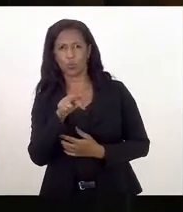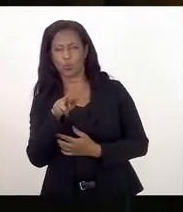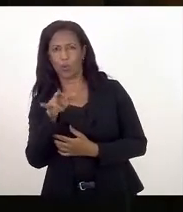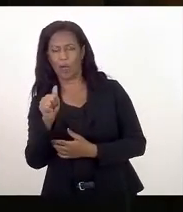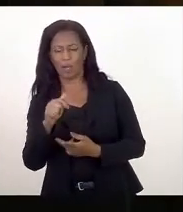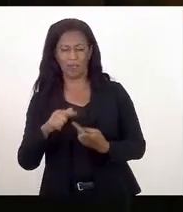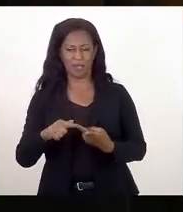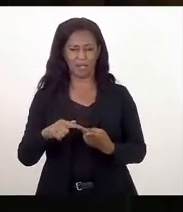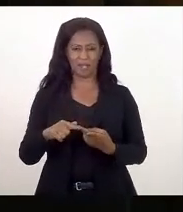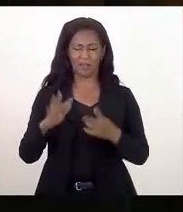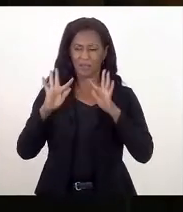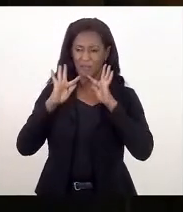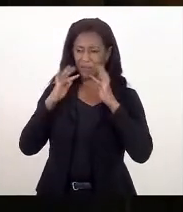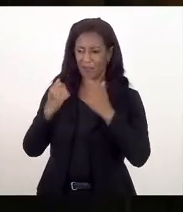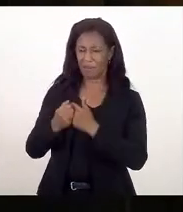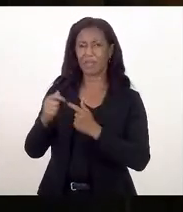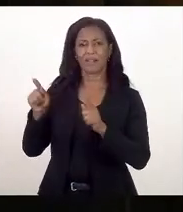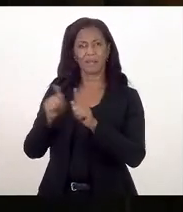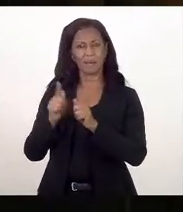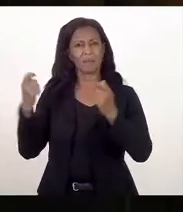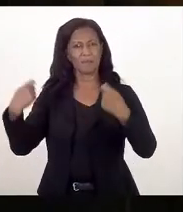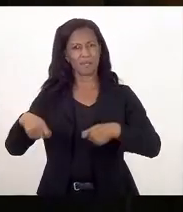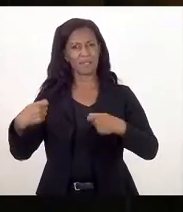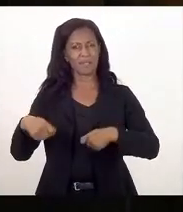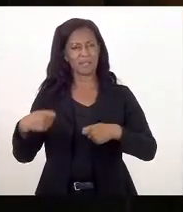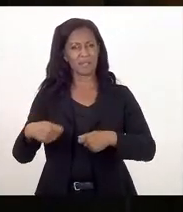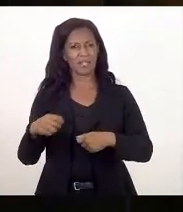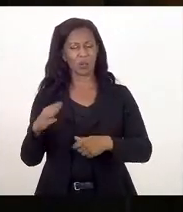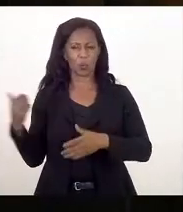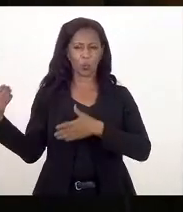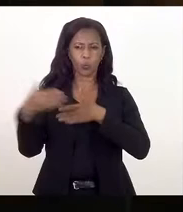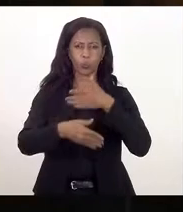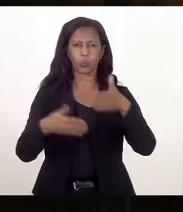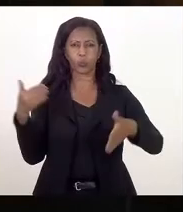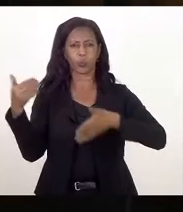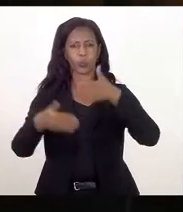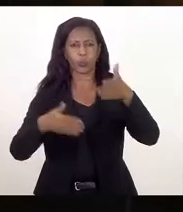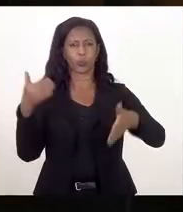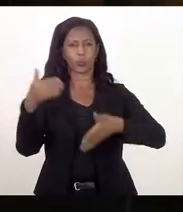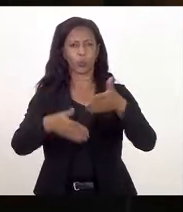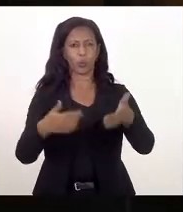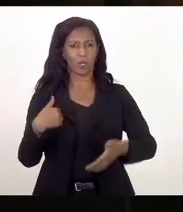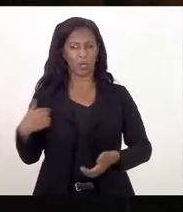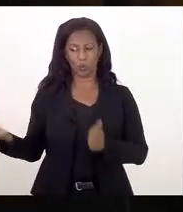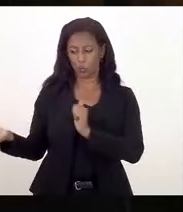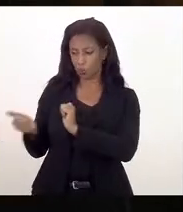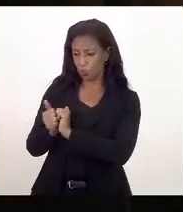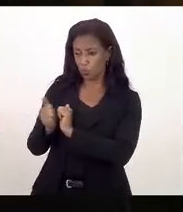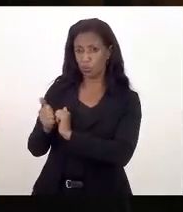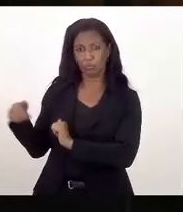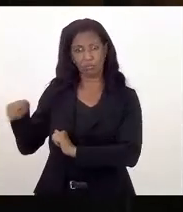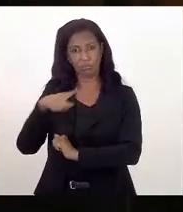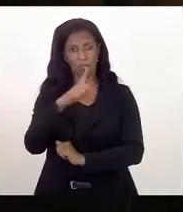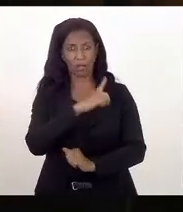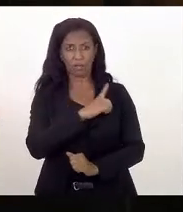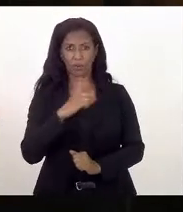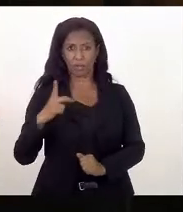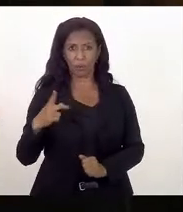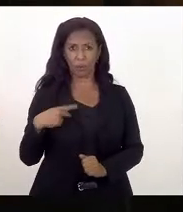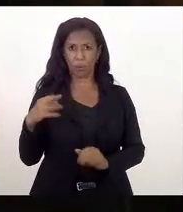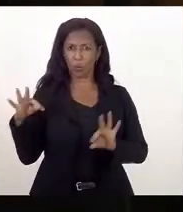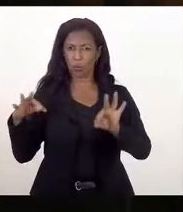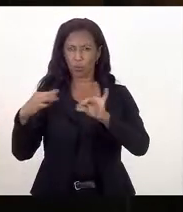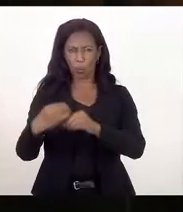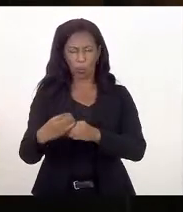sendo usuários da Defensoria Pública, e todas as vezes em que eu, criança, estava ali junto com eles, todos os